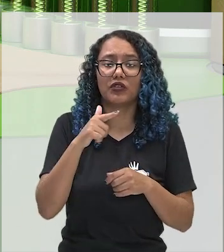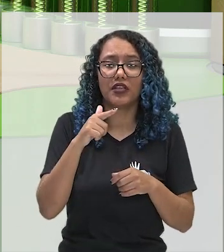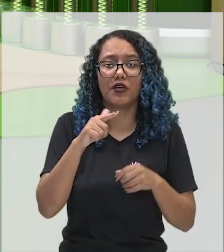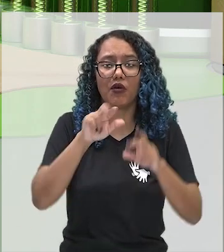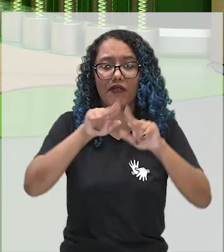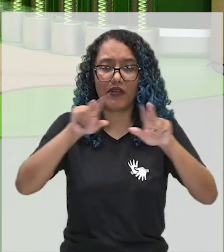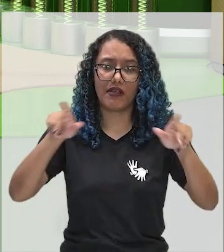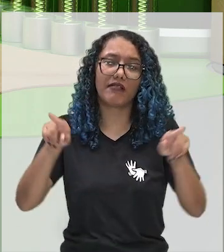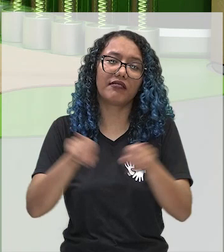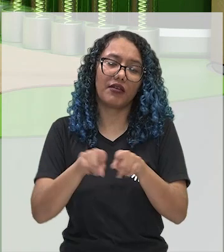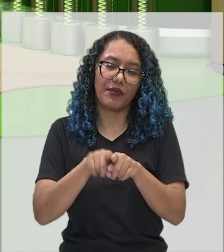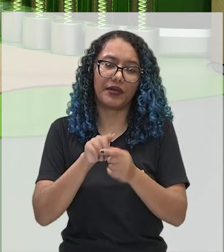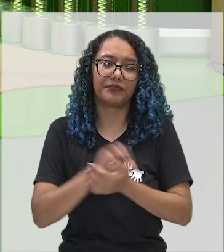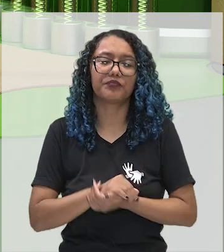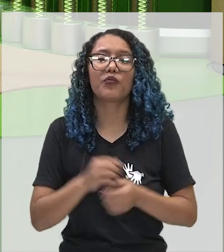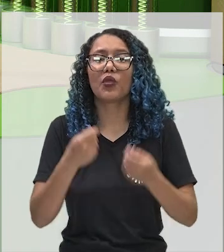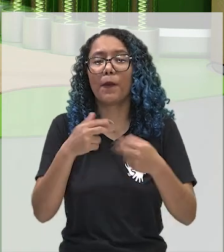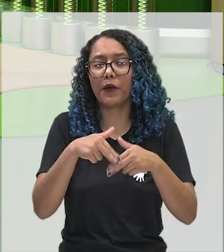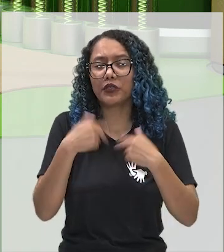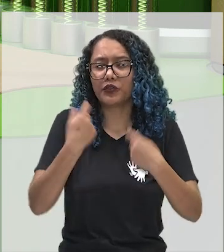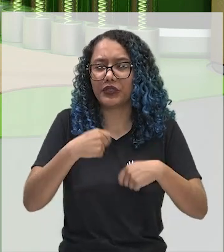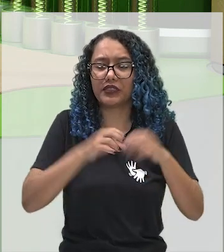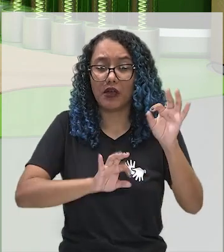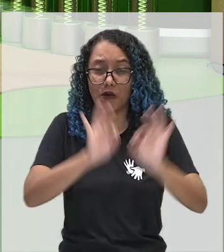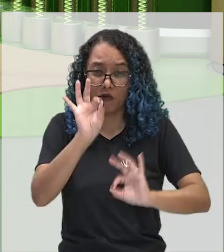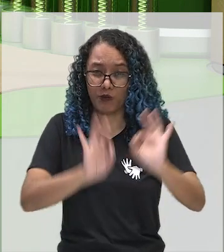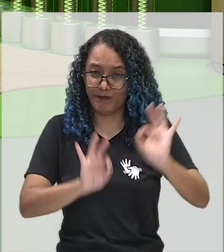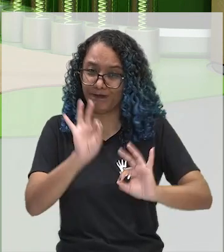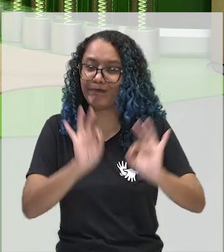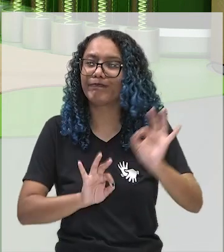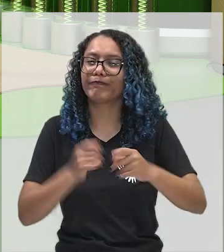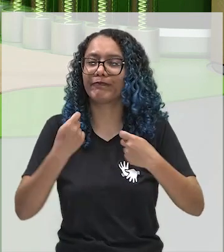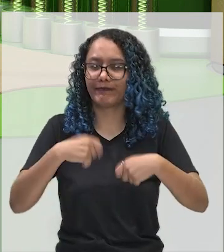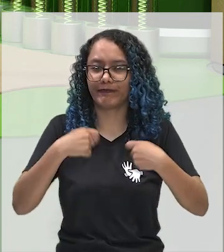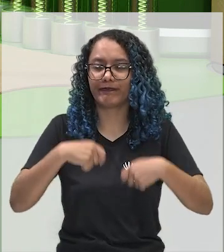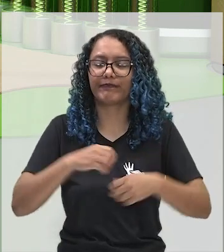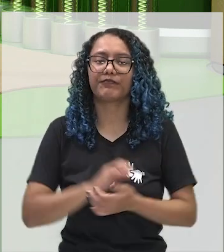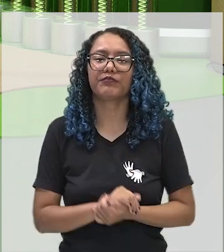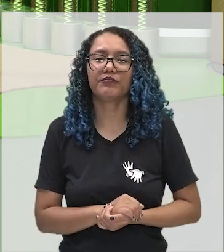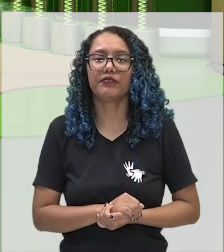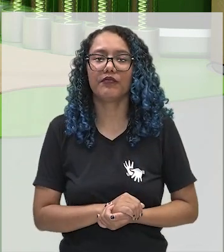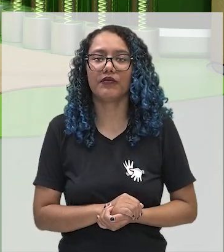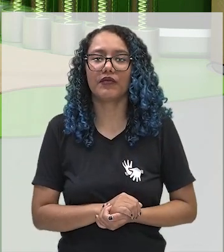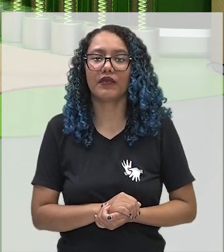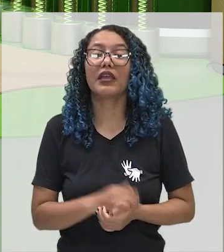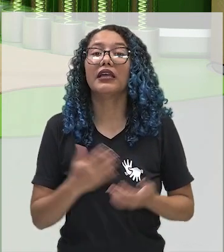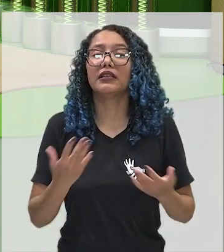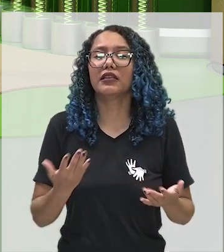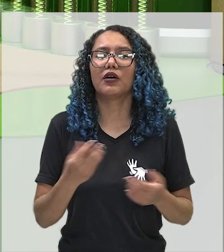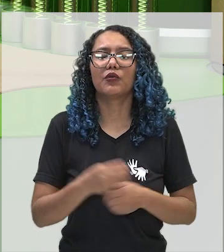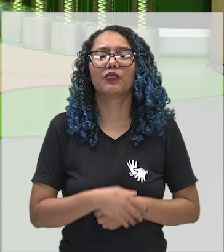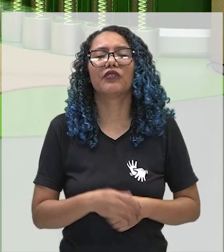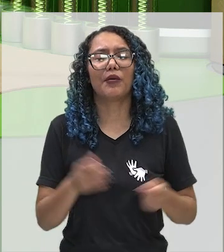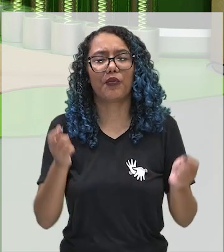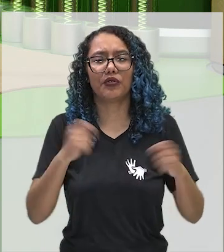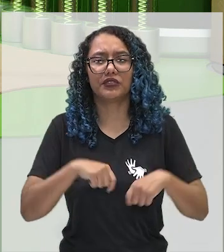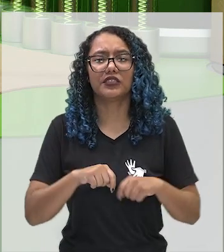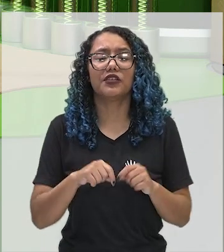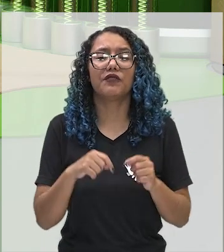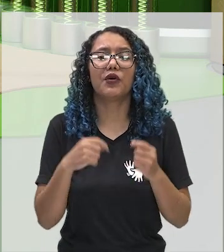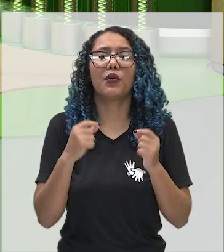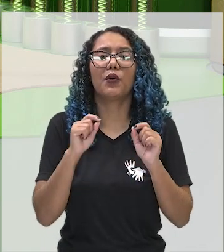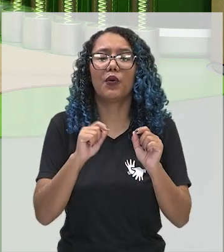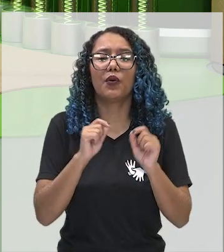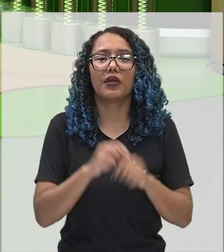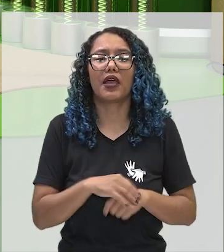Por isso, a gente precisa de uma organização. E essa organização, ela foi possível graças a uma